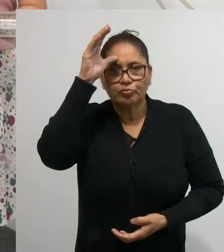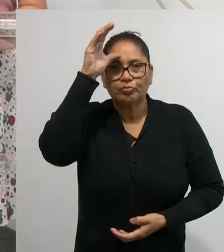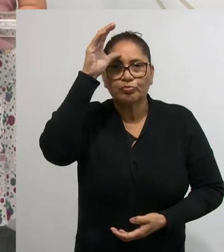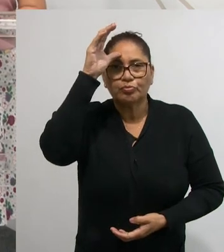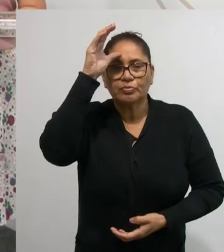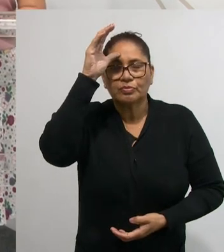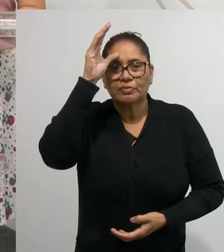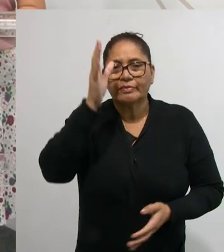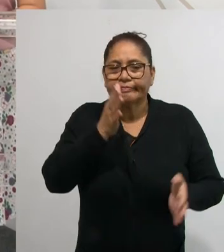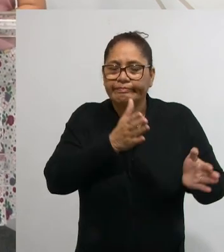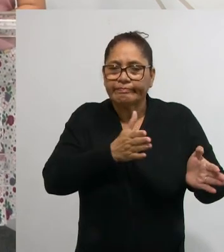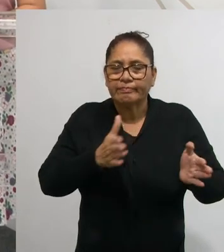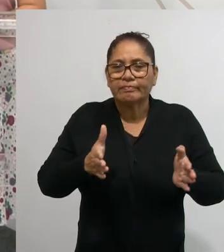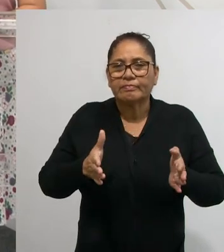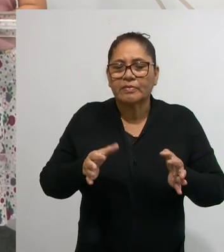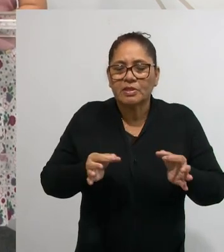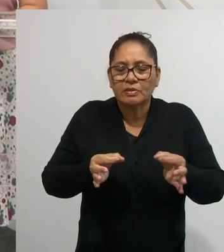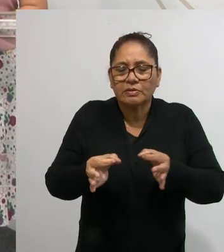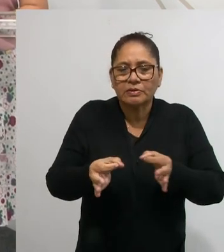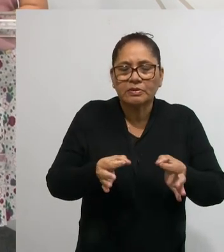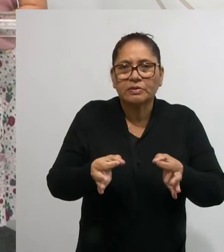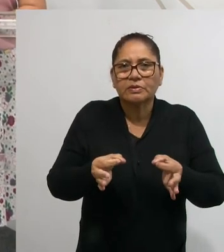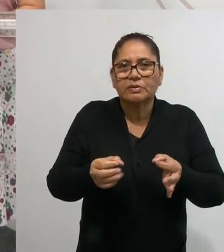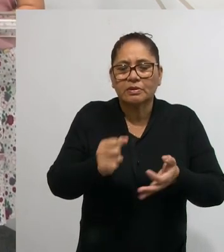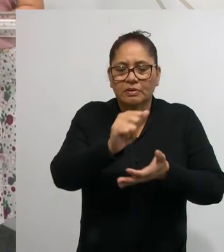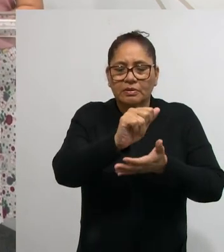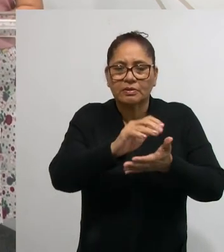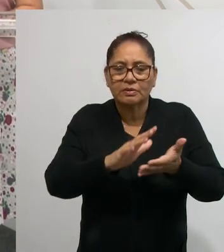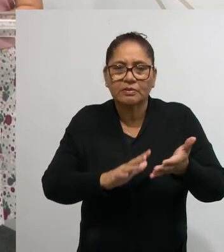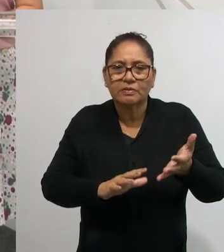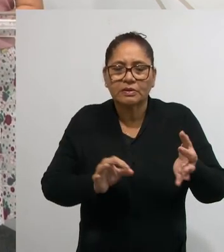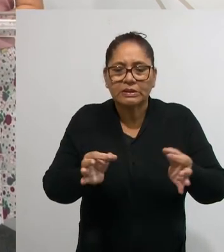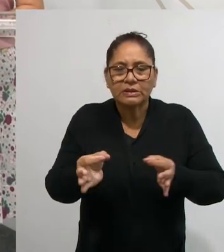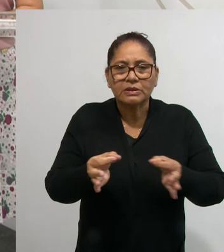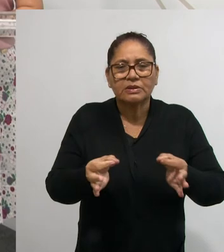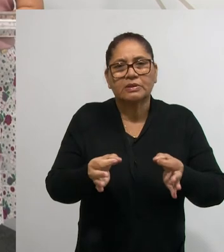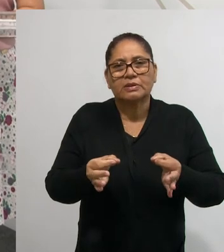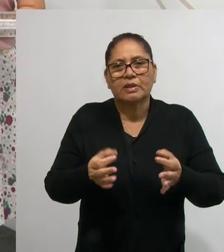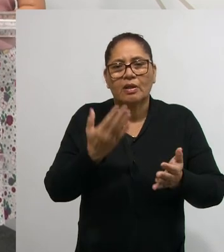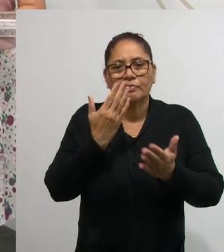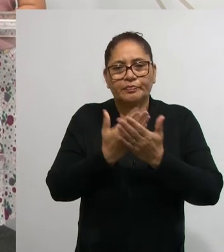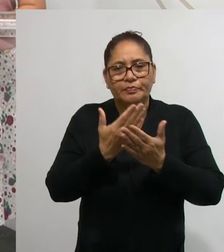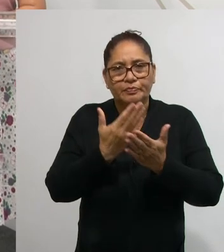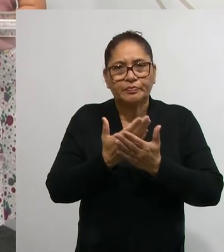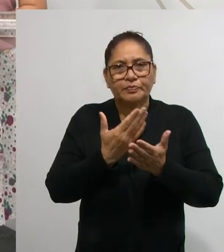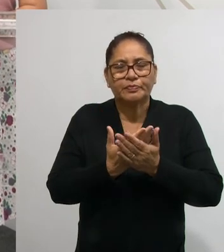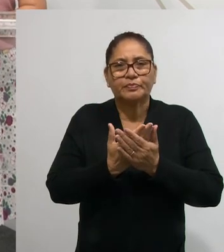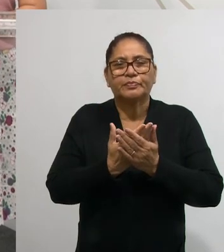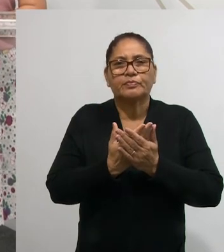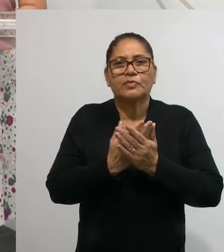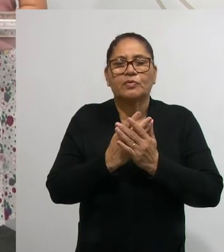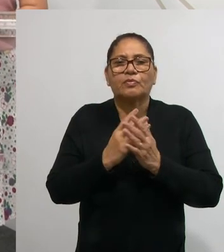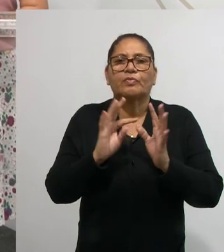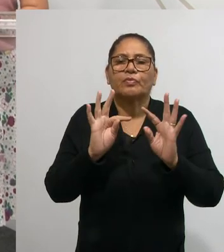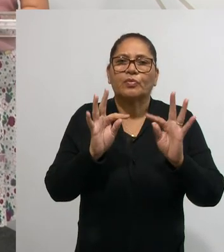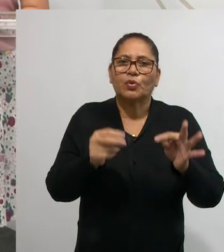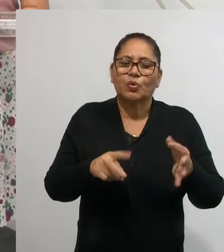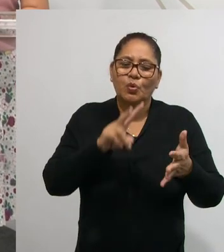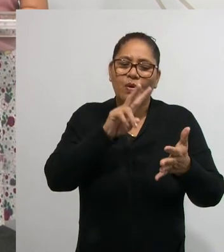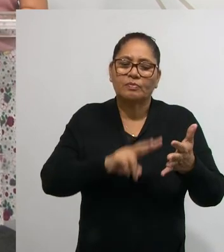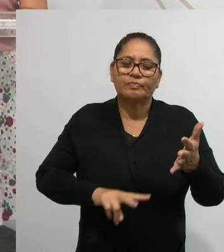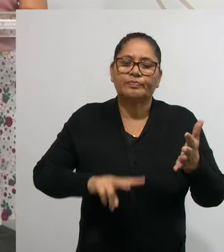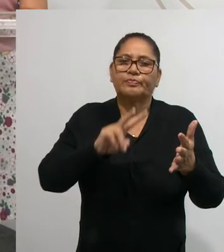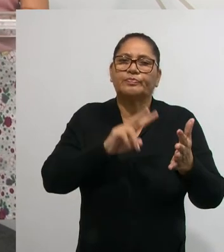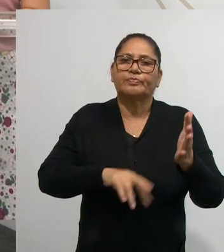de conhecimento A partir dessa Organização das atividades Organização das aulas e sobretudo as